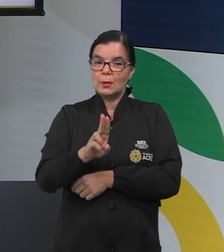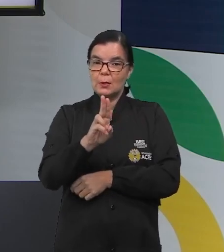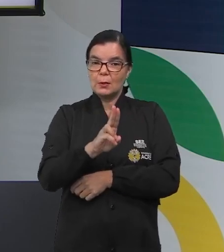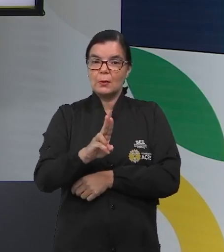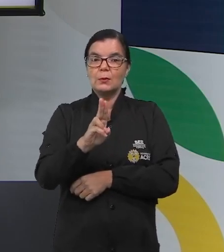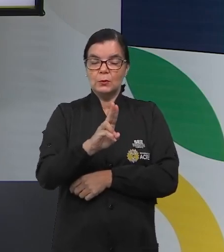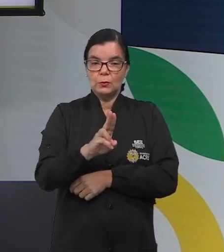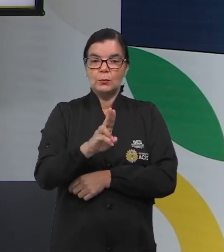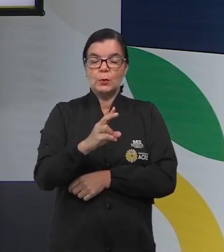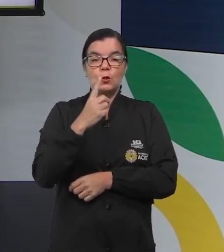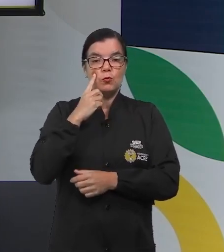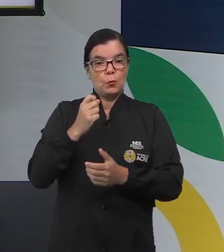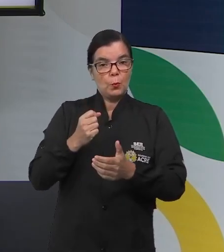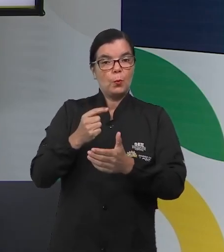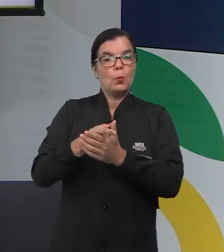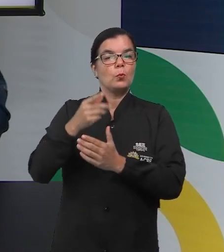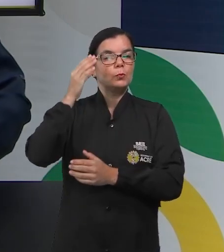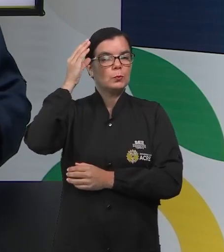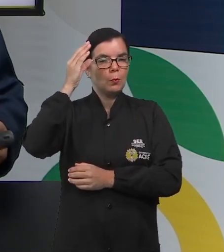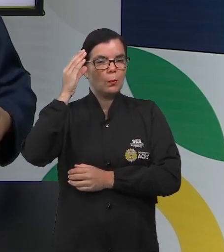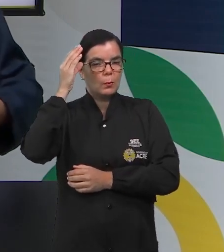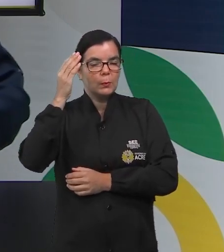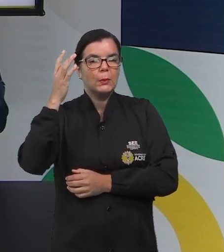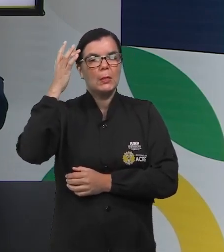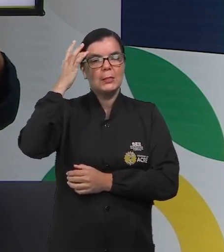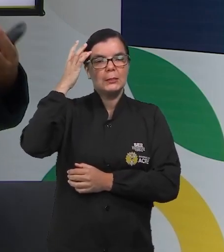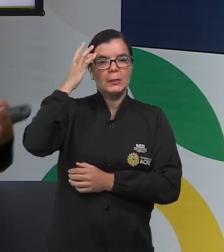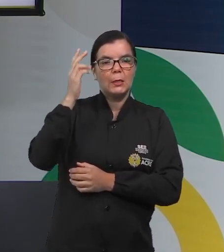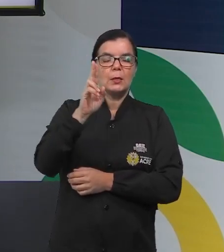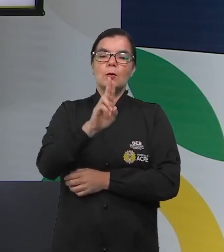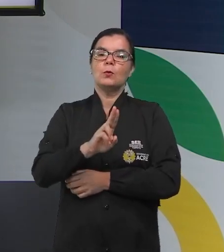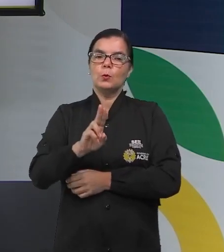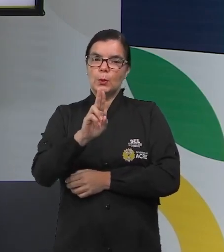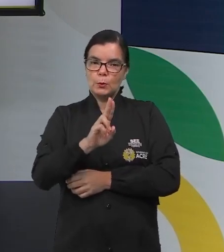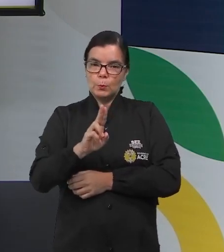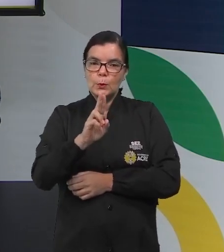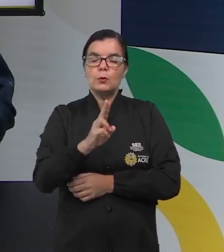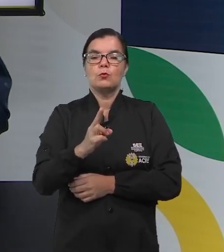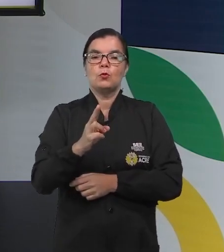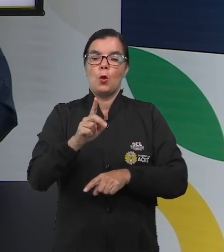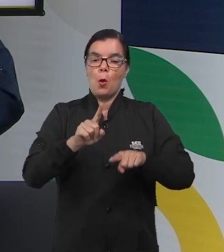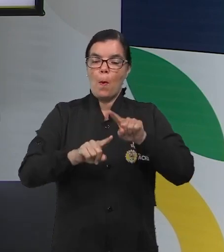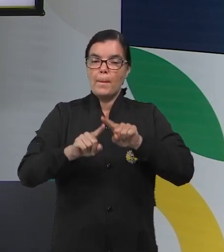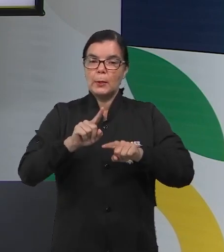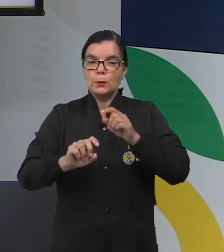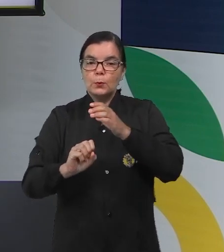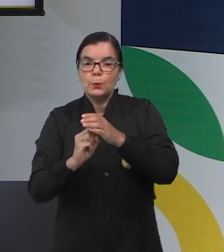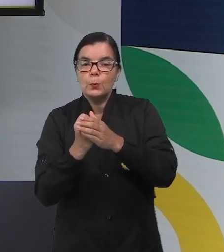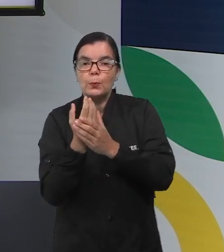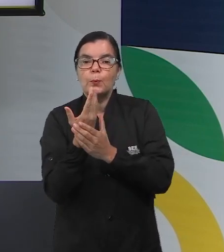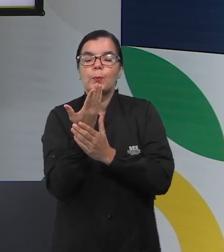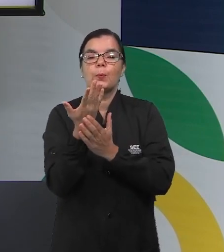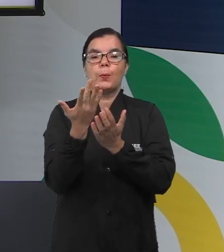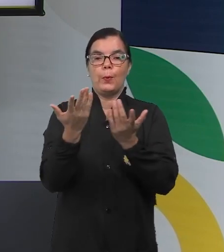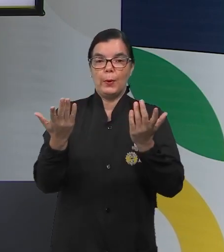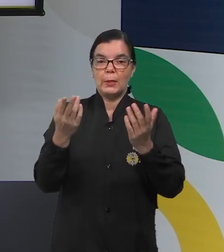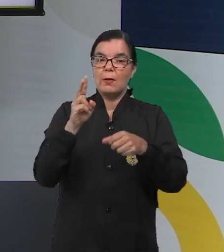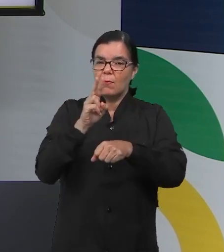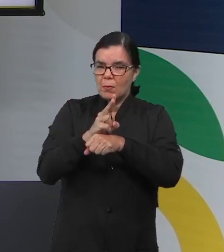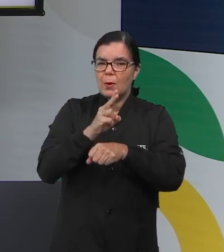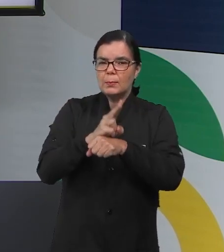aí um consumo mais consciente? Será que ela utiliza de uma matéria-prima que vai proteger a